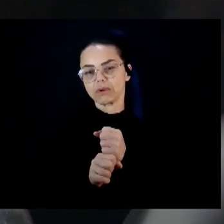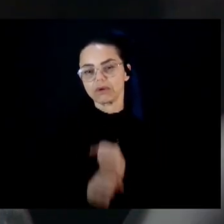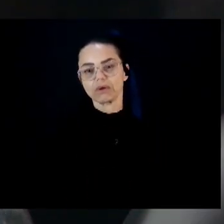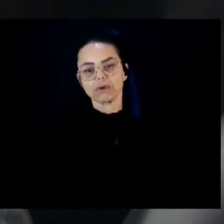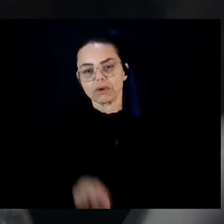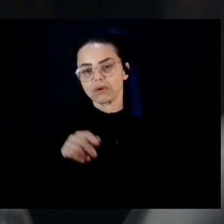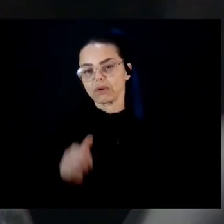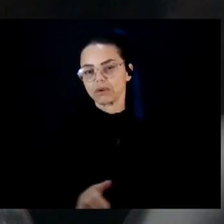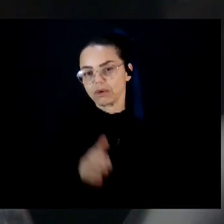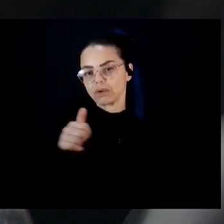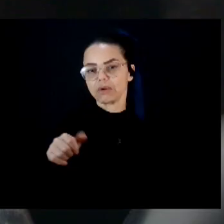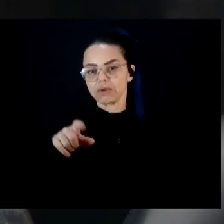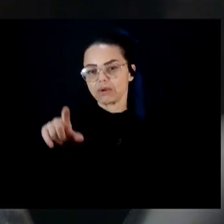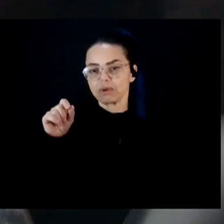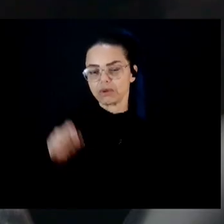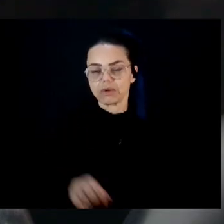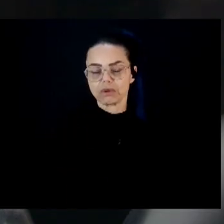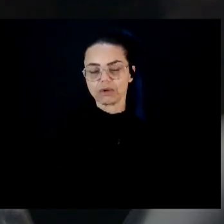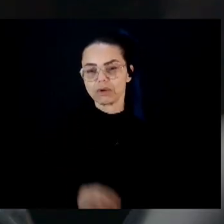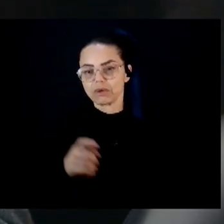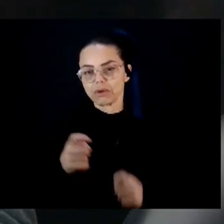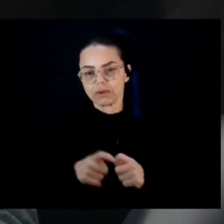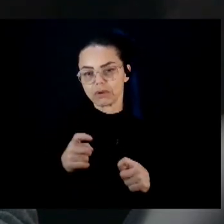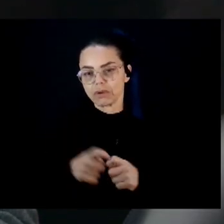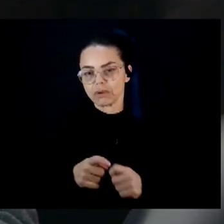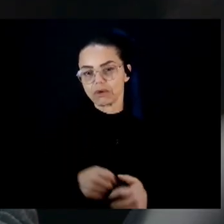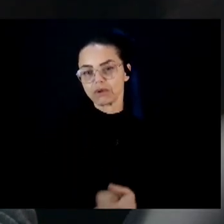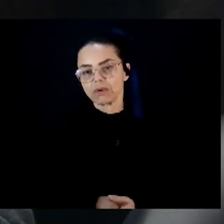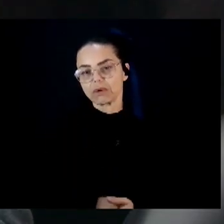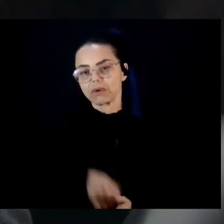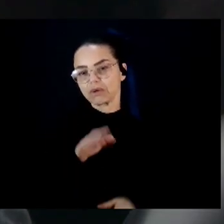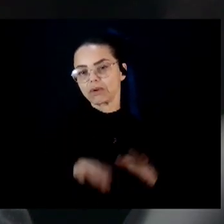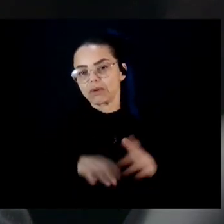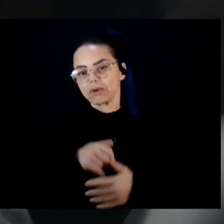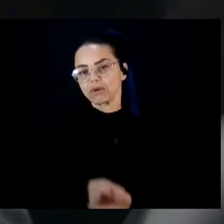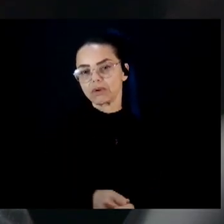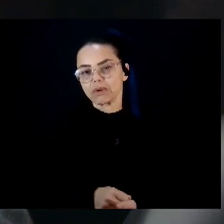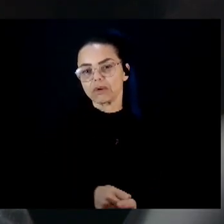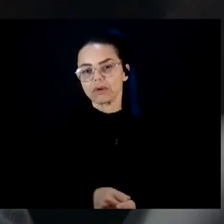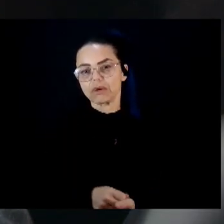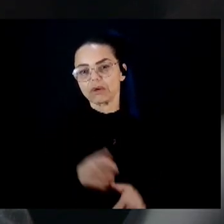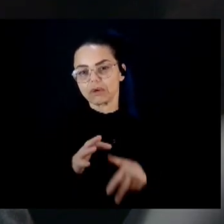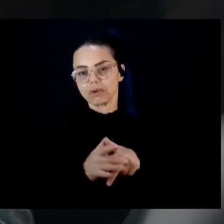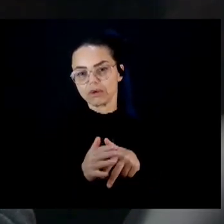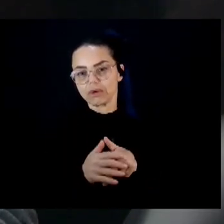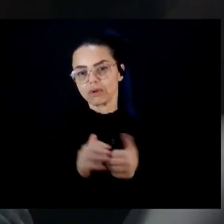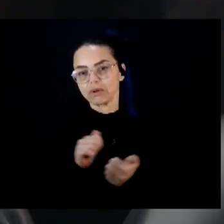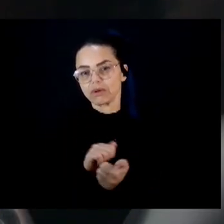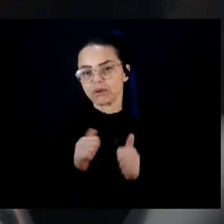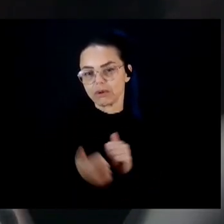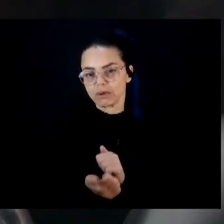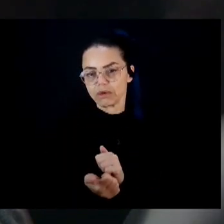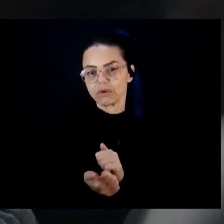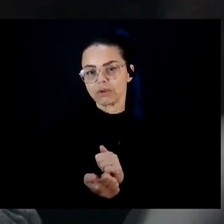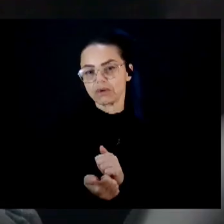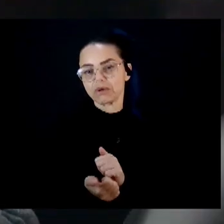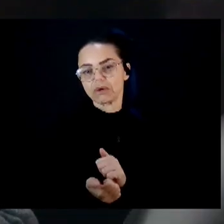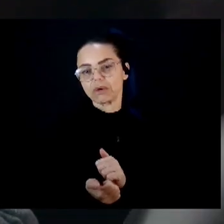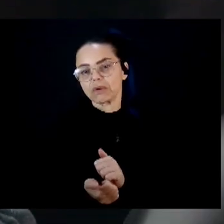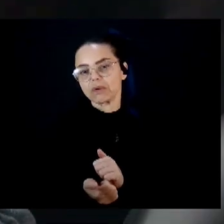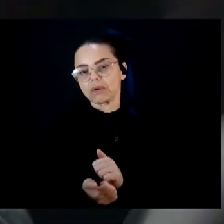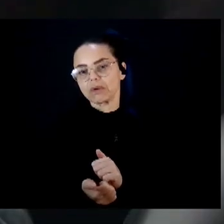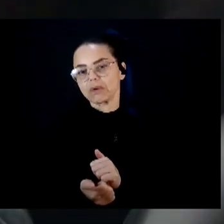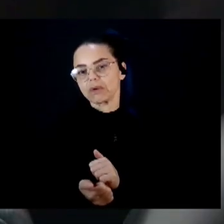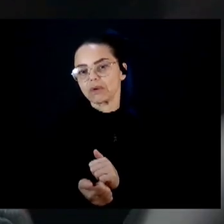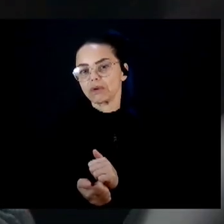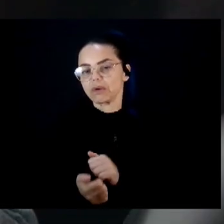primeiras escolhas médicas que a gente vai fazer. Mas muitas vezes a gente se depara com um paciente que está bem adaptado. Então, às vezes, a gente tem que barganhar um